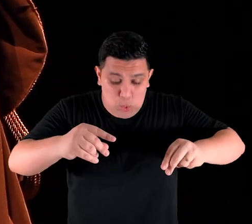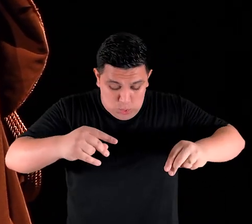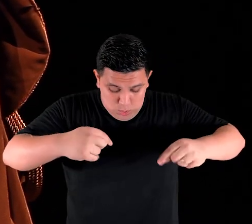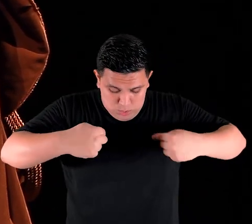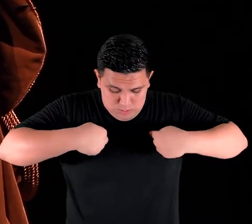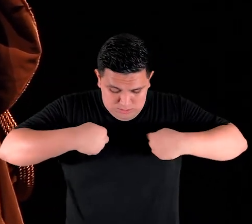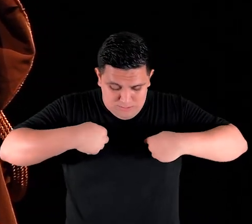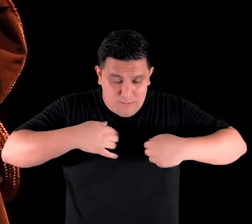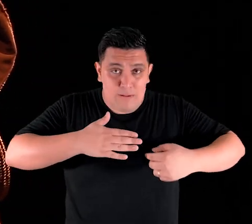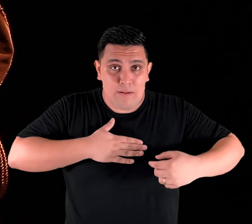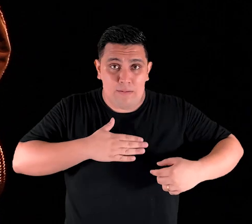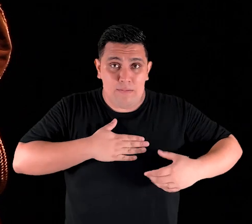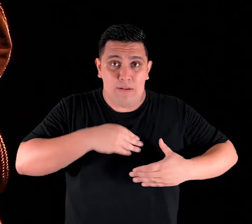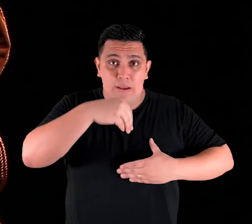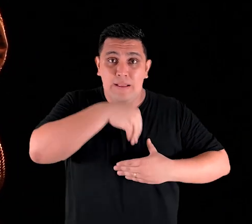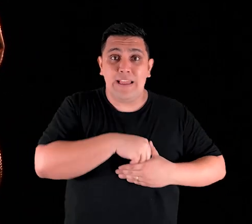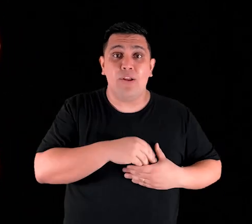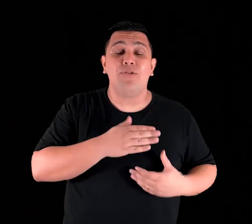dentro.